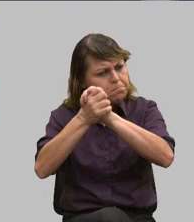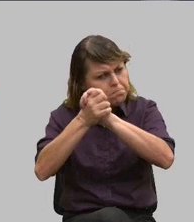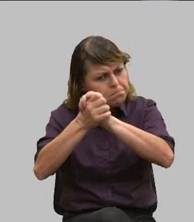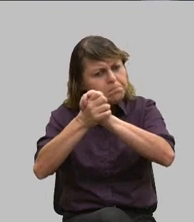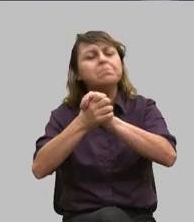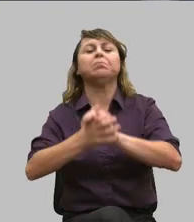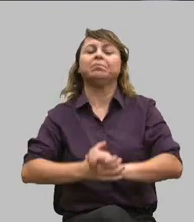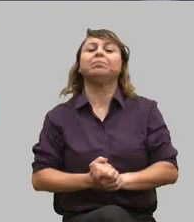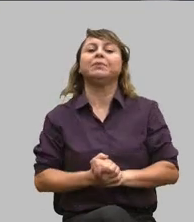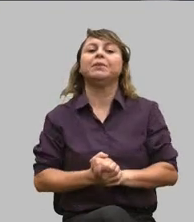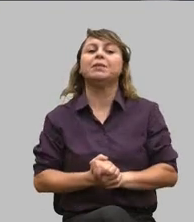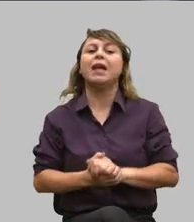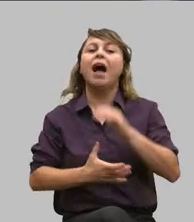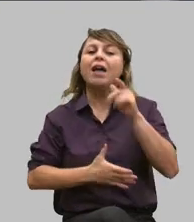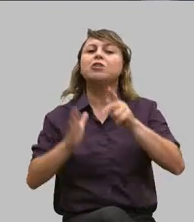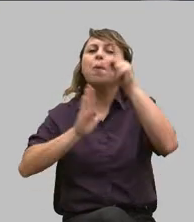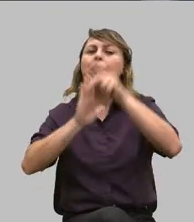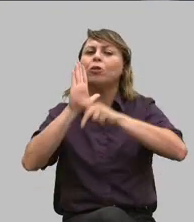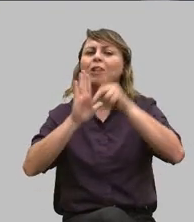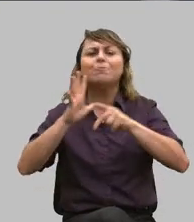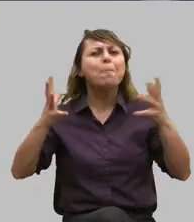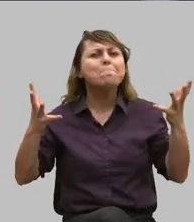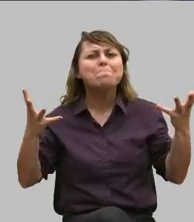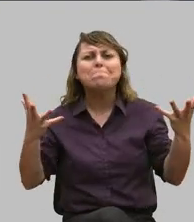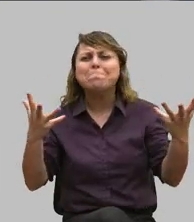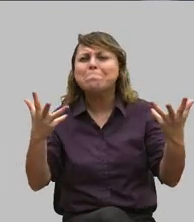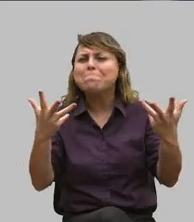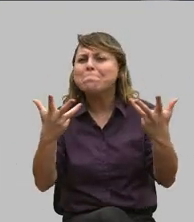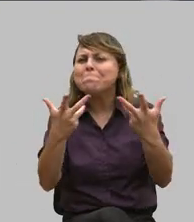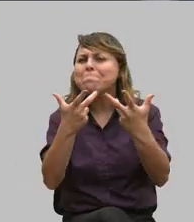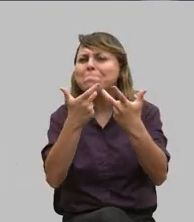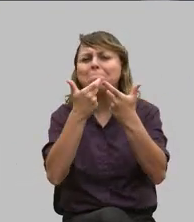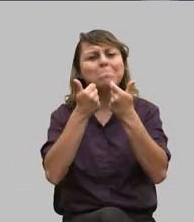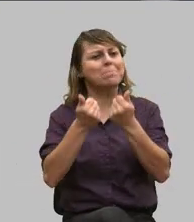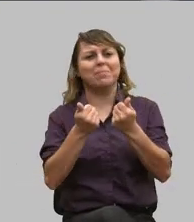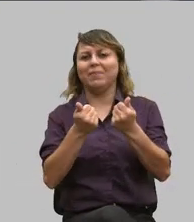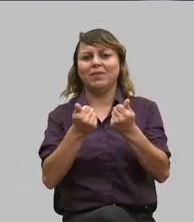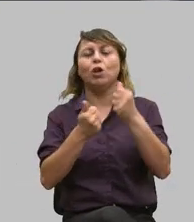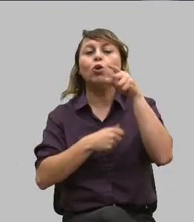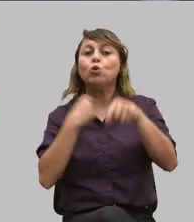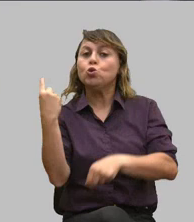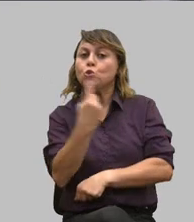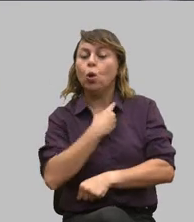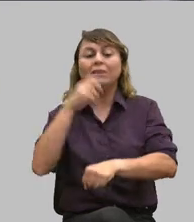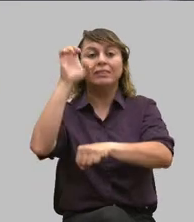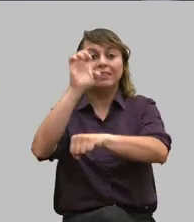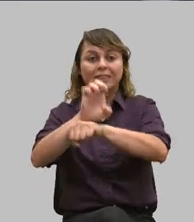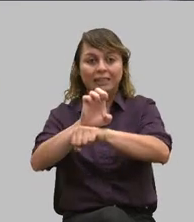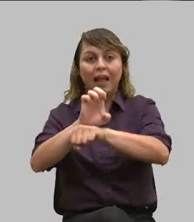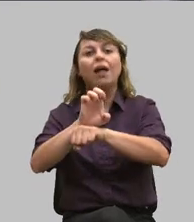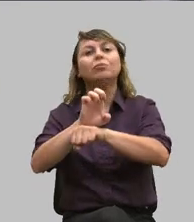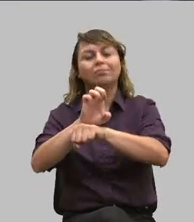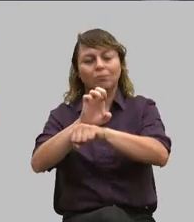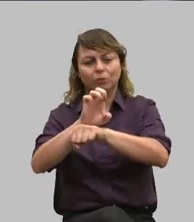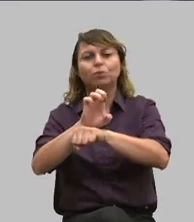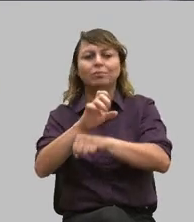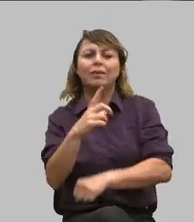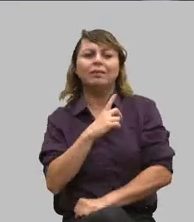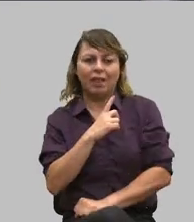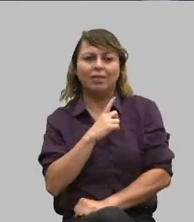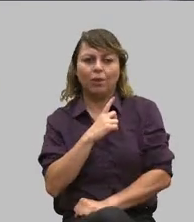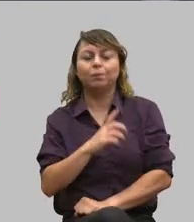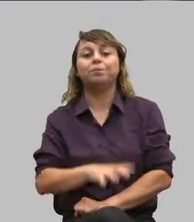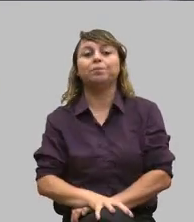eh esse projeto maravilhoso sabe que o nosso estado né tá tendo porque assim a